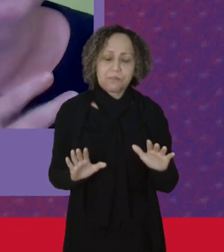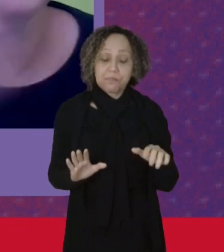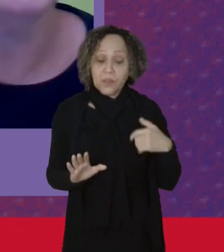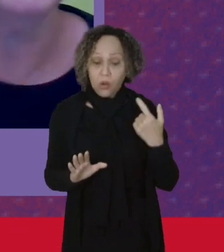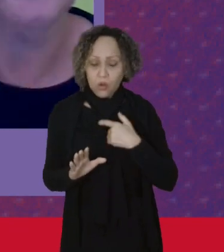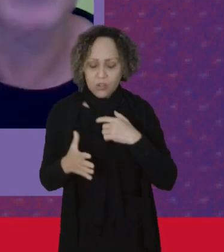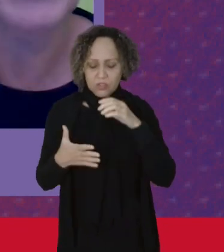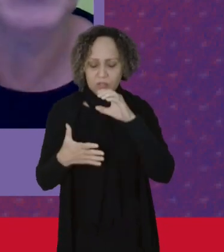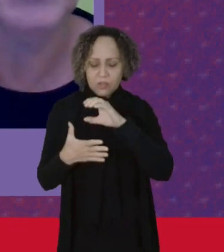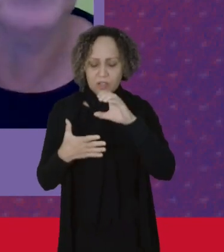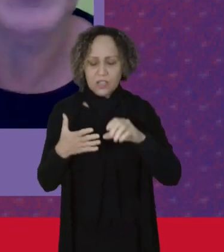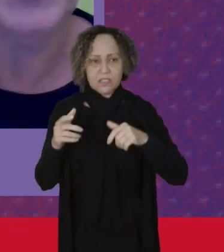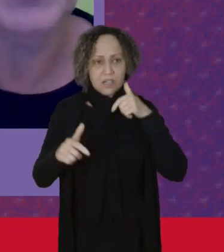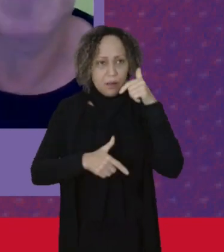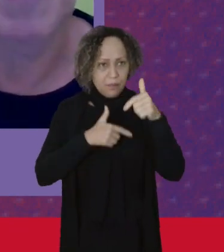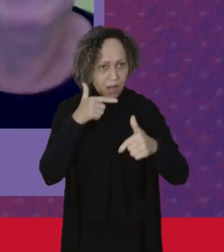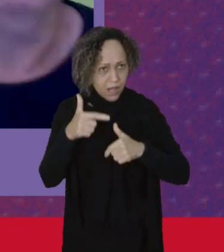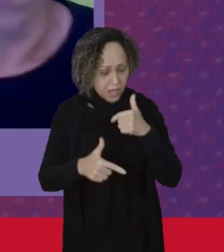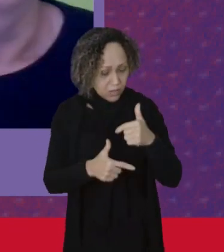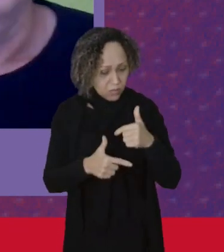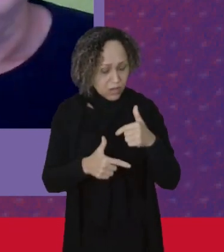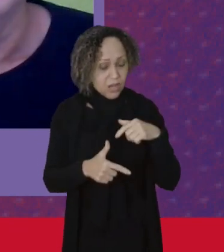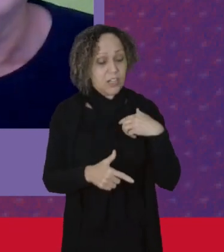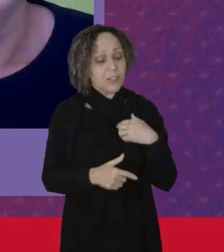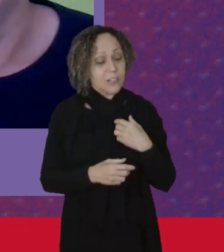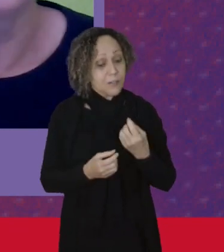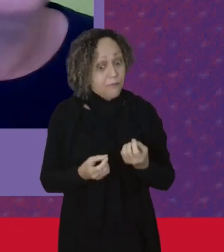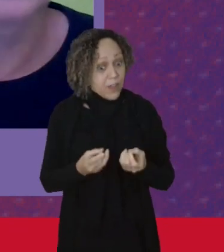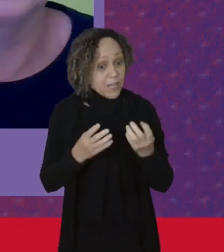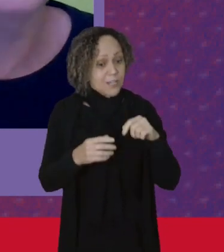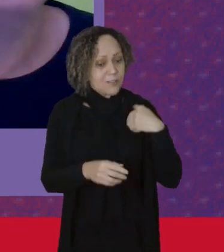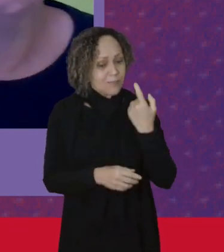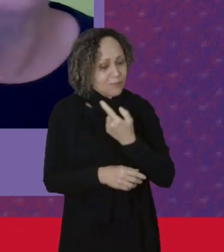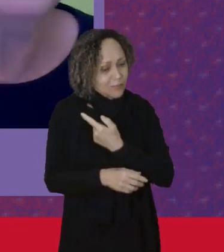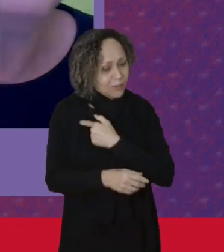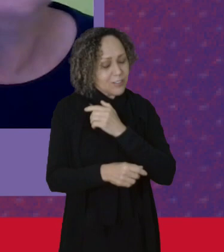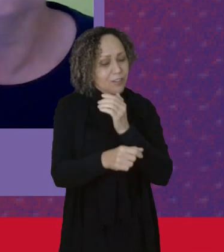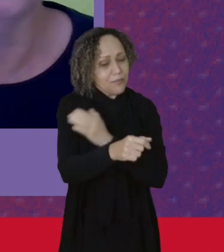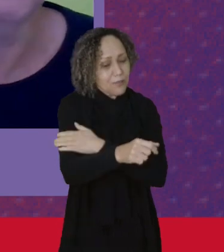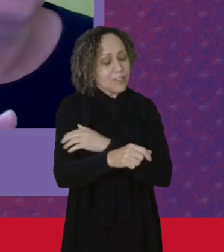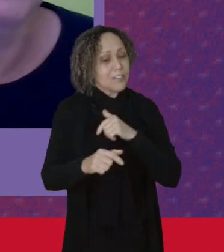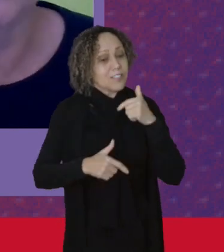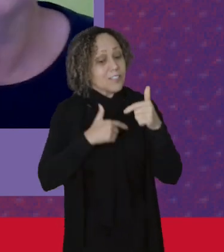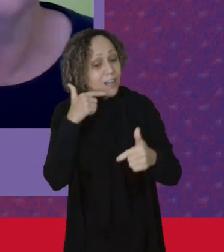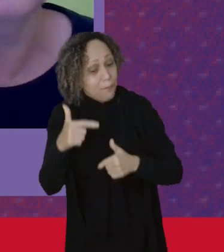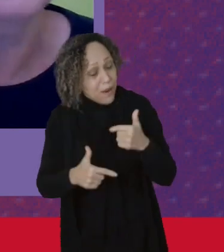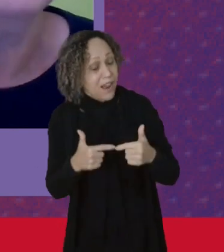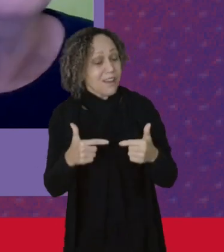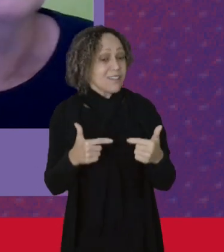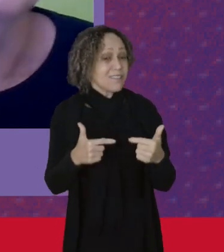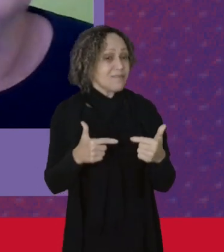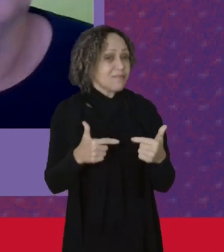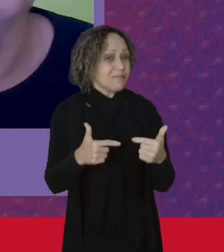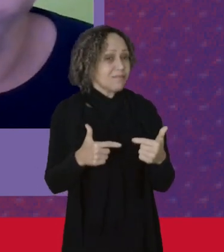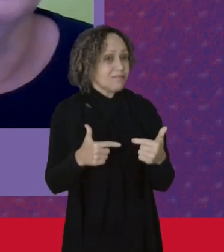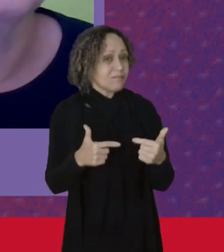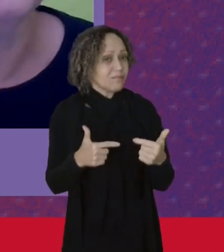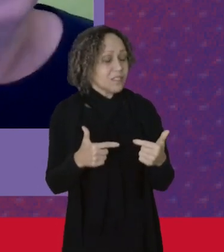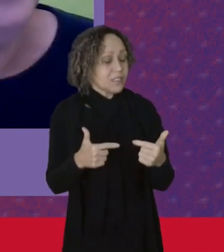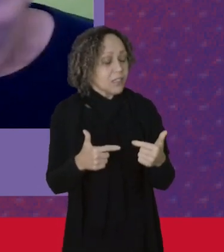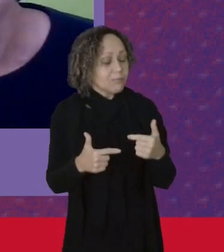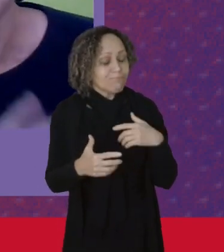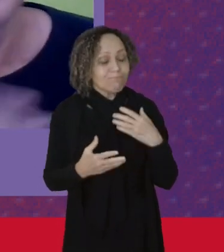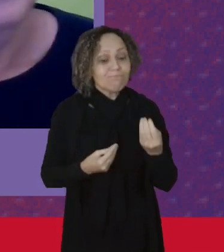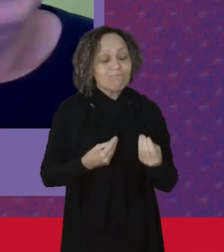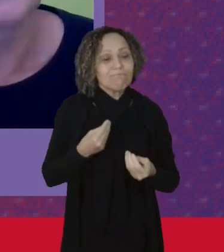classe trabalhadora, a gente vende a nossa força de trabalho, certo? E isso daí determina todo o nosso